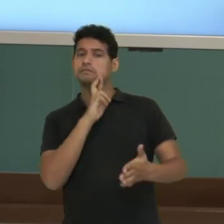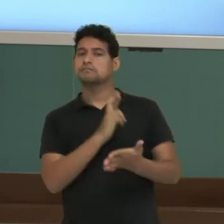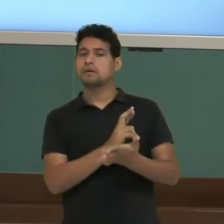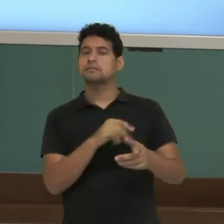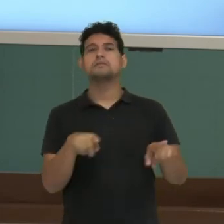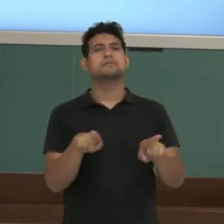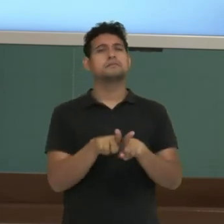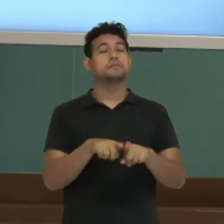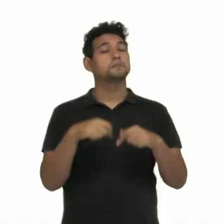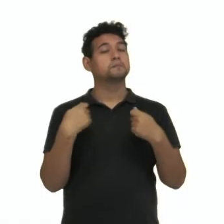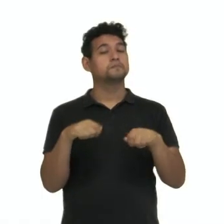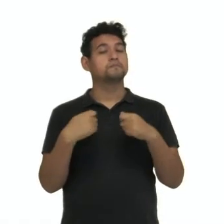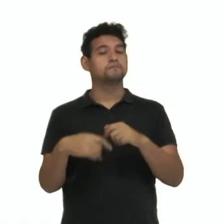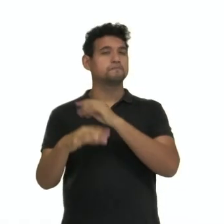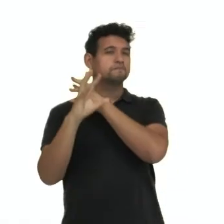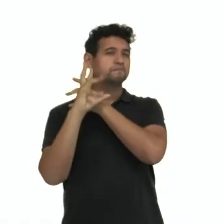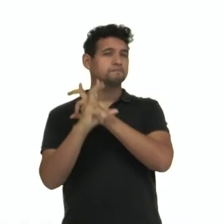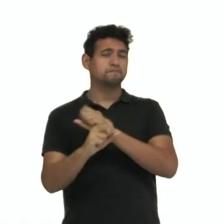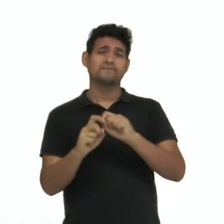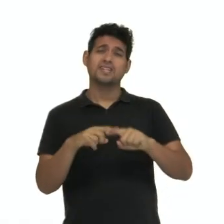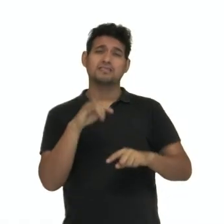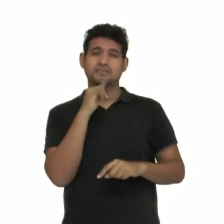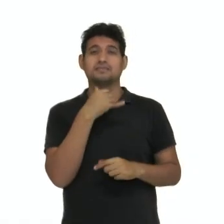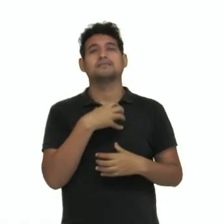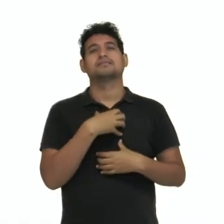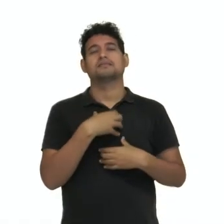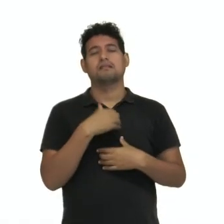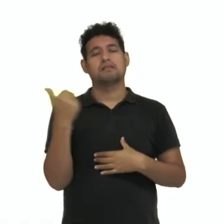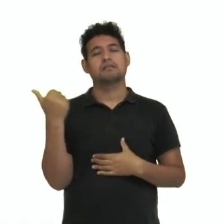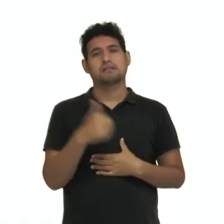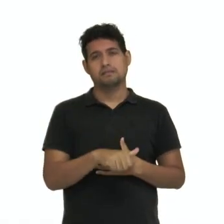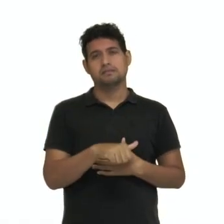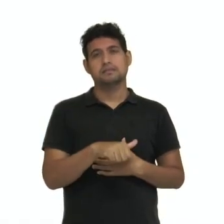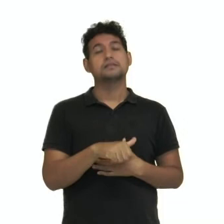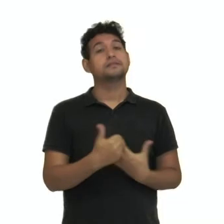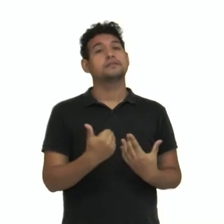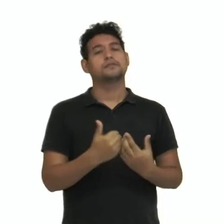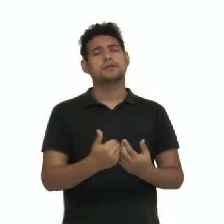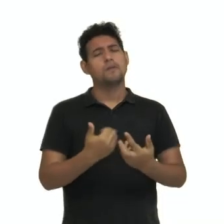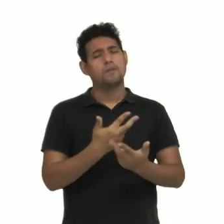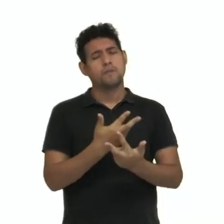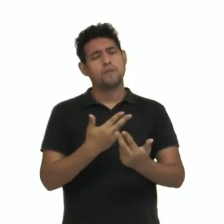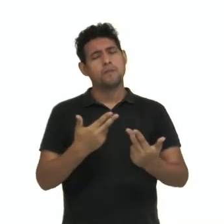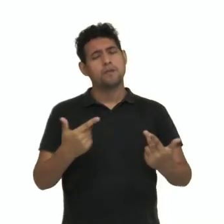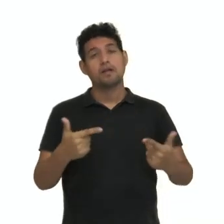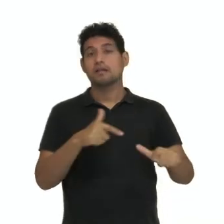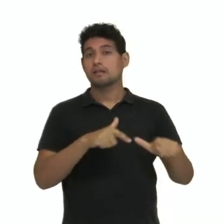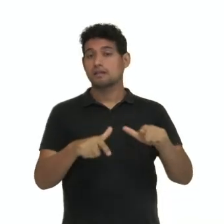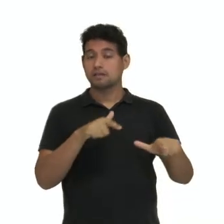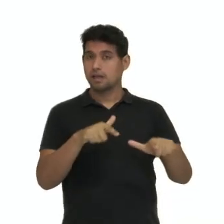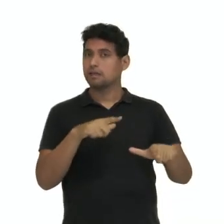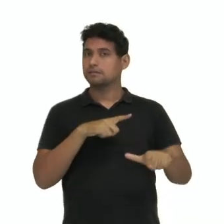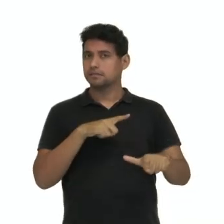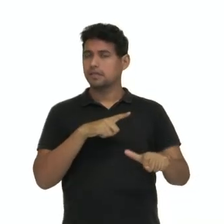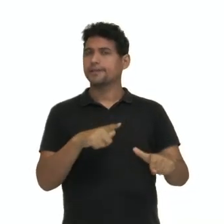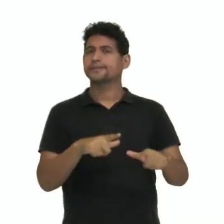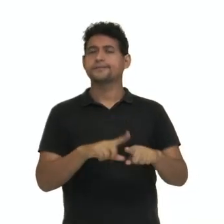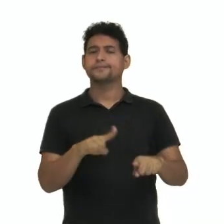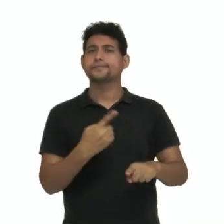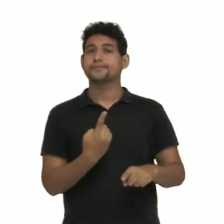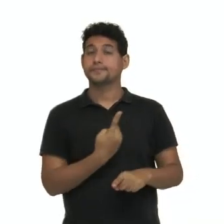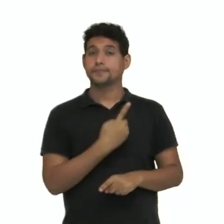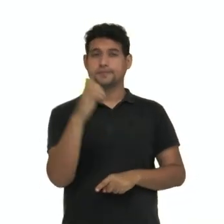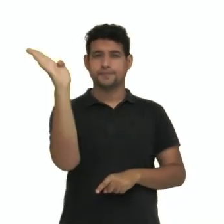também temos que resgatar, infelizmente, o lado negativo. Com esta grande área fronteiriça, no qual o